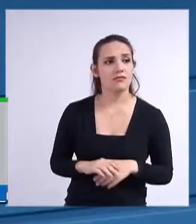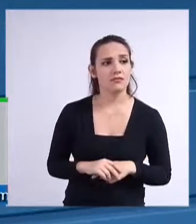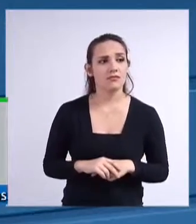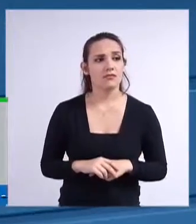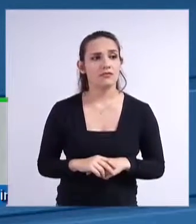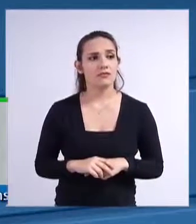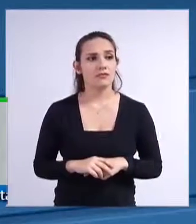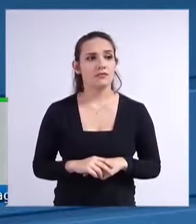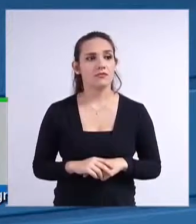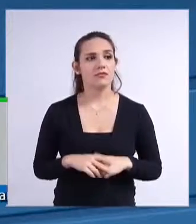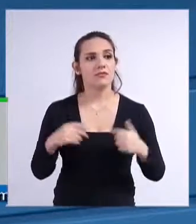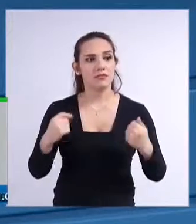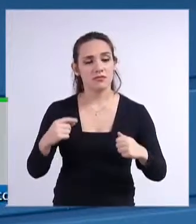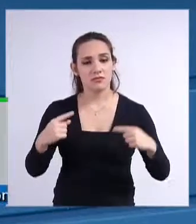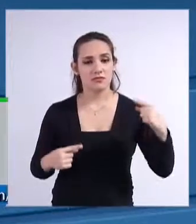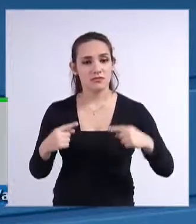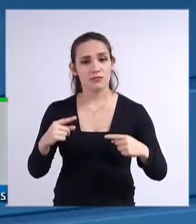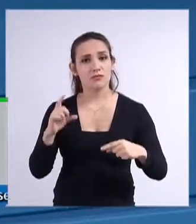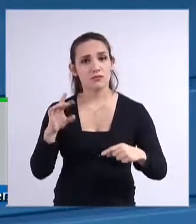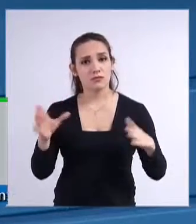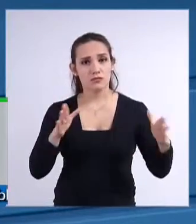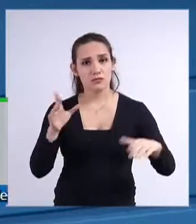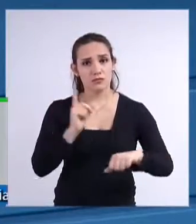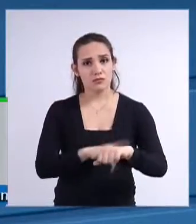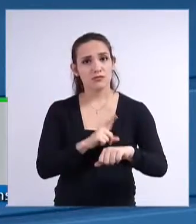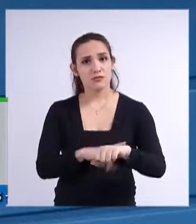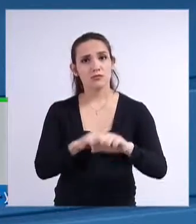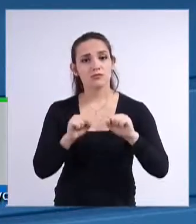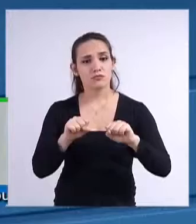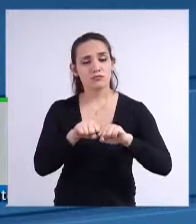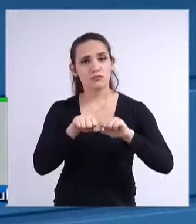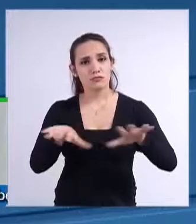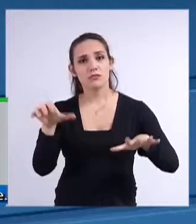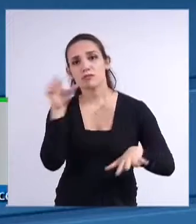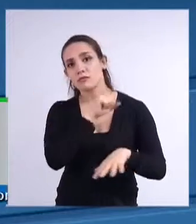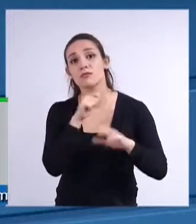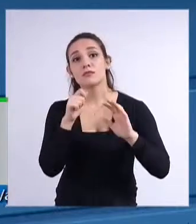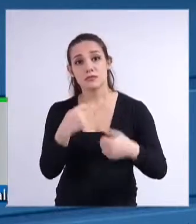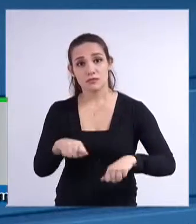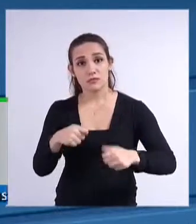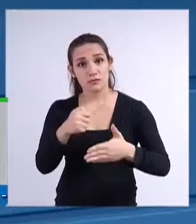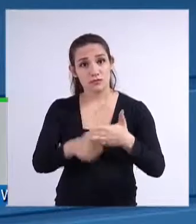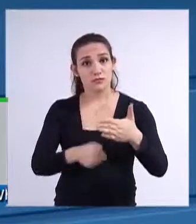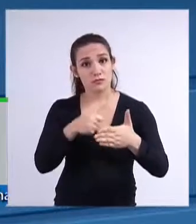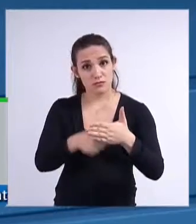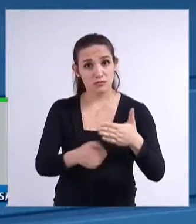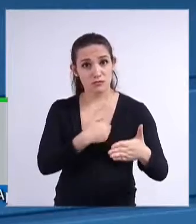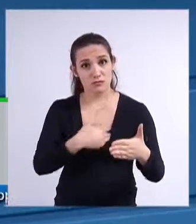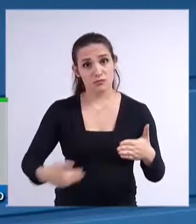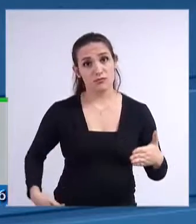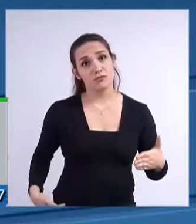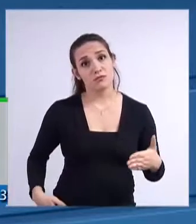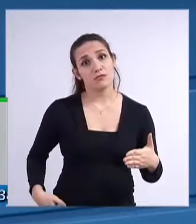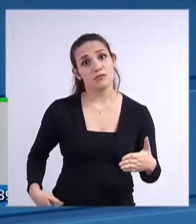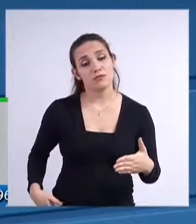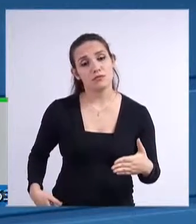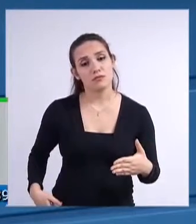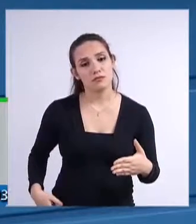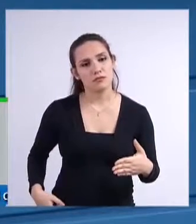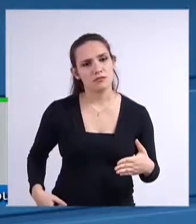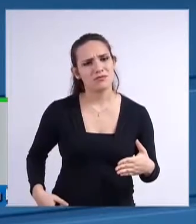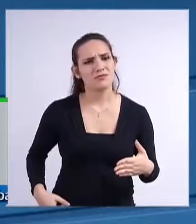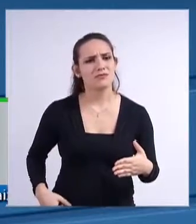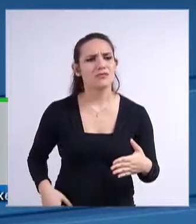trazido para a discussão apenas na época da epidemia. Nós temos que cobrar do poder público que faça essa campanha